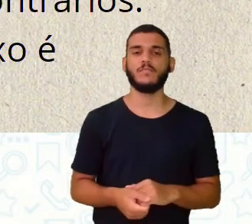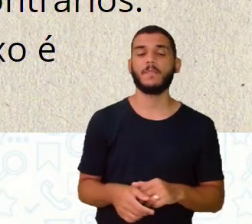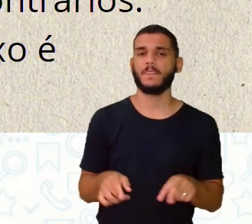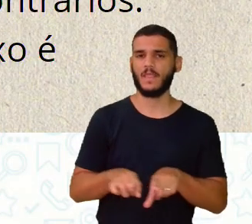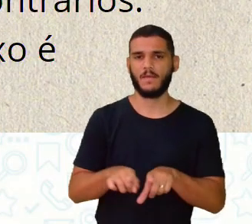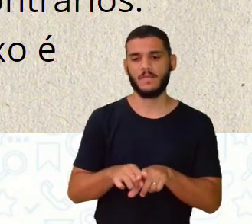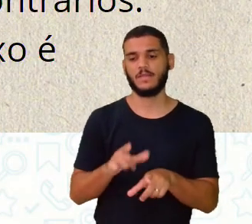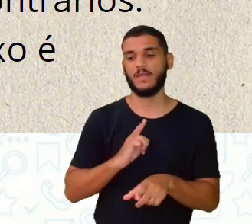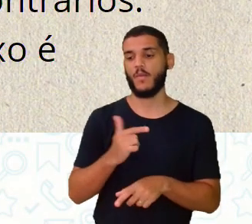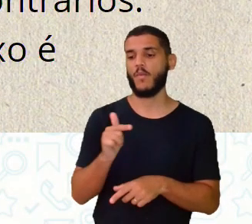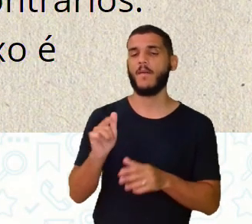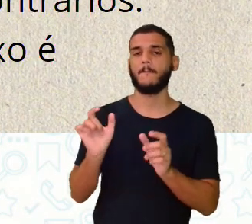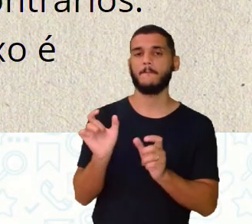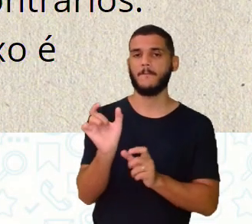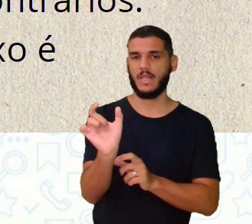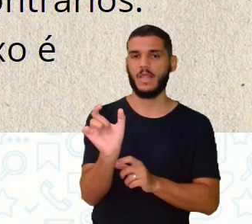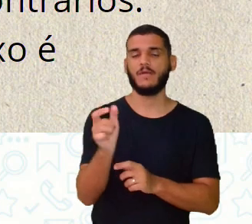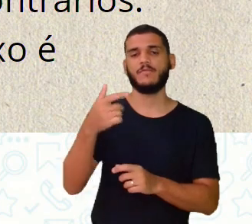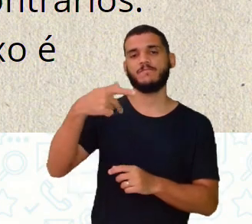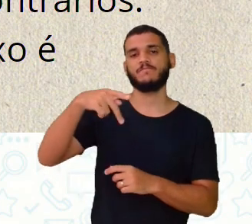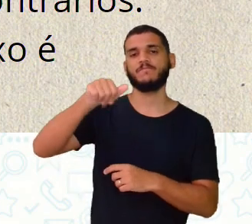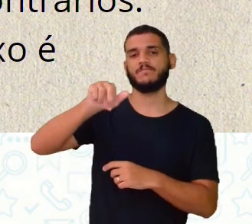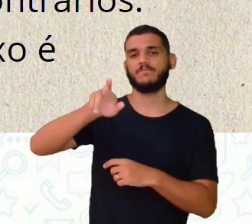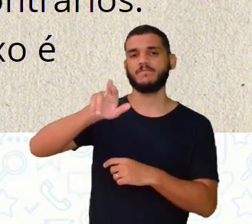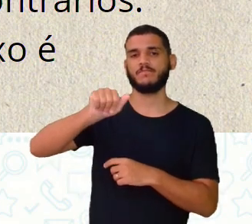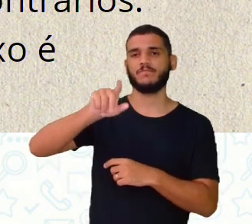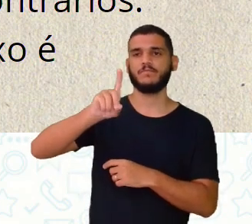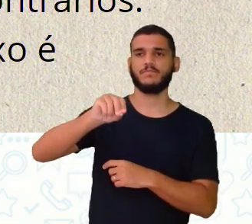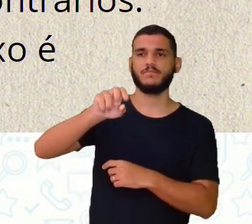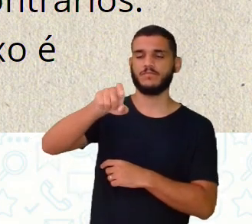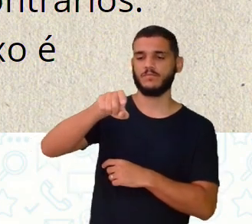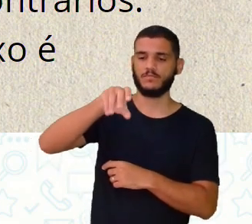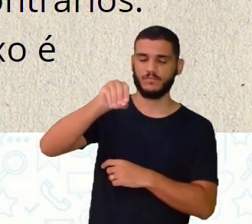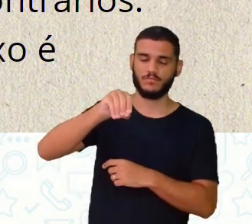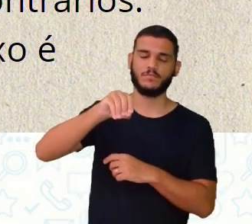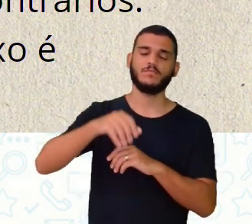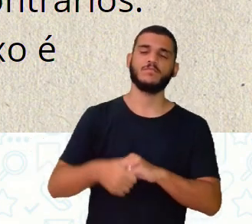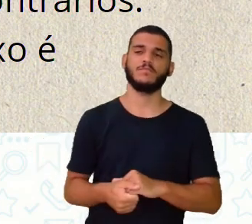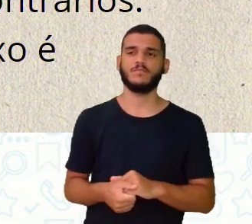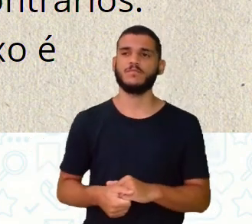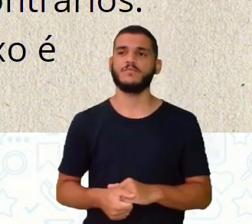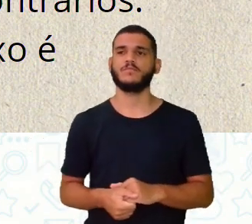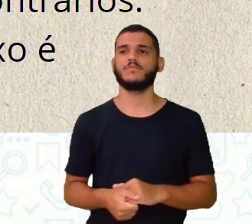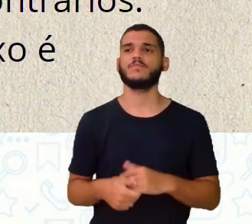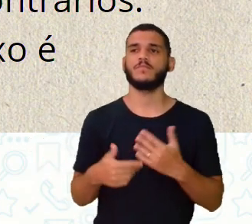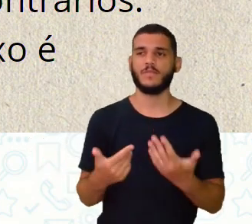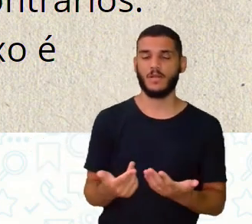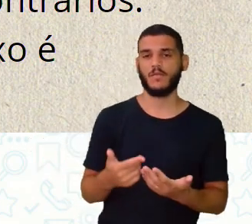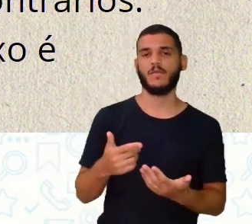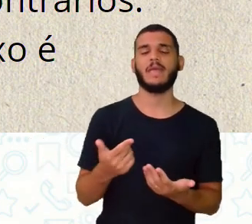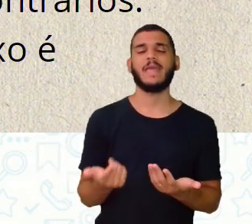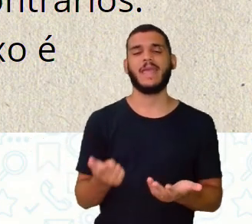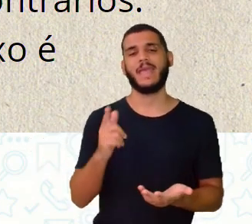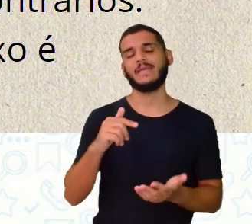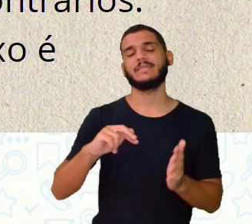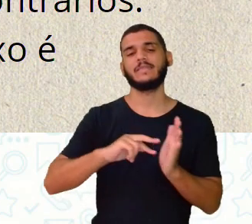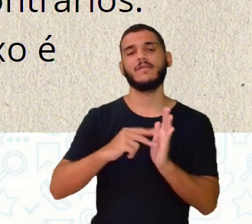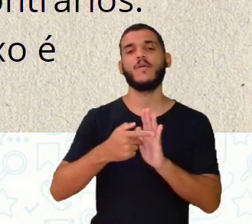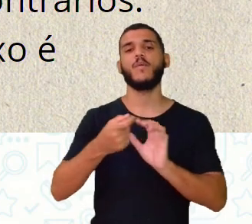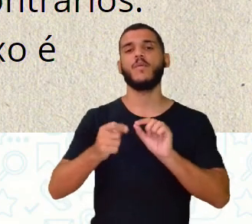outra palavra aí, não é? Que é paradoxo, não é? Paradoxo, né? Com a metáfora e